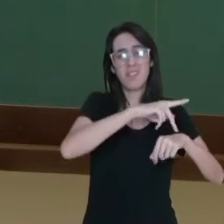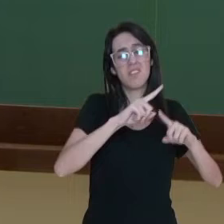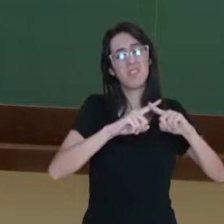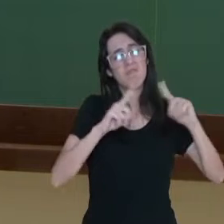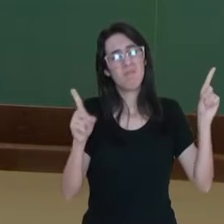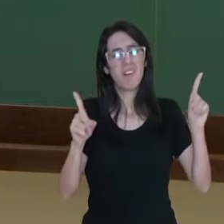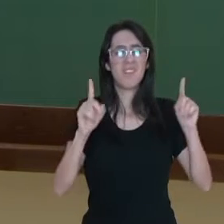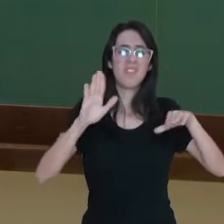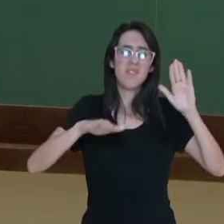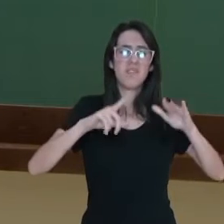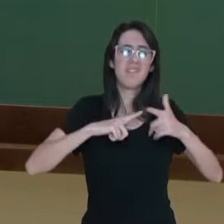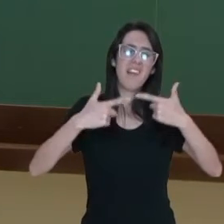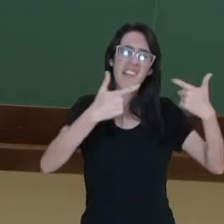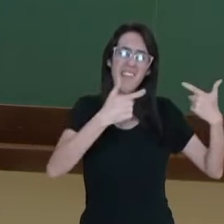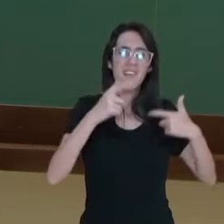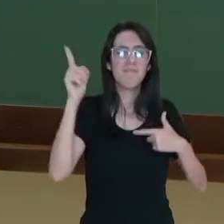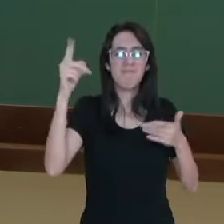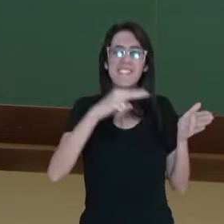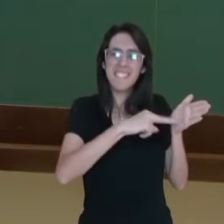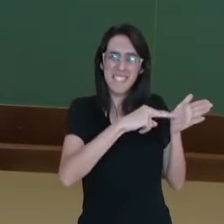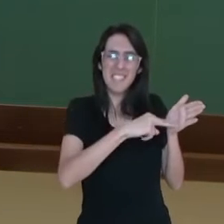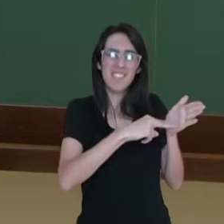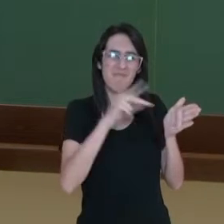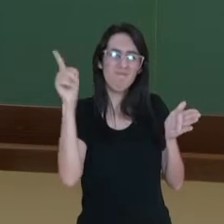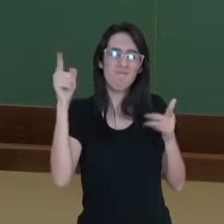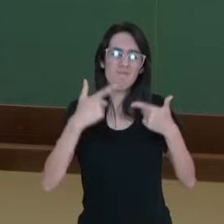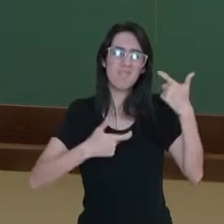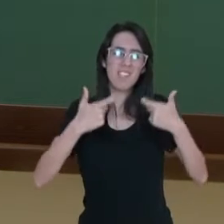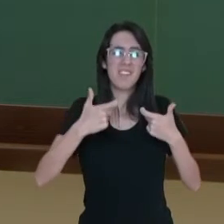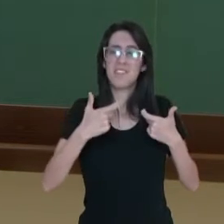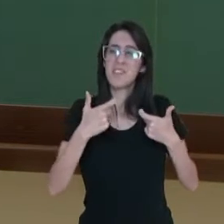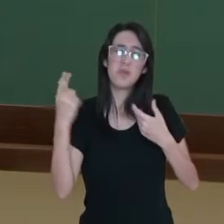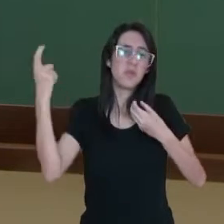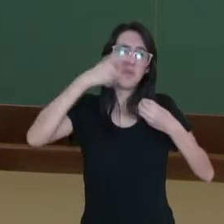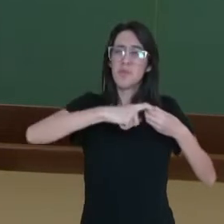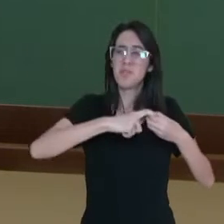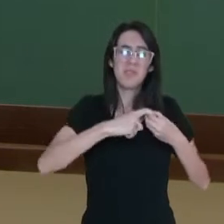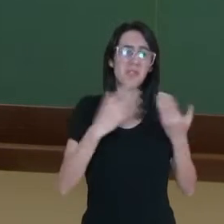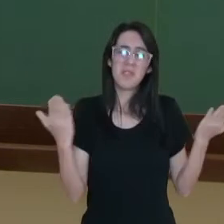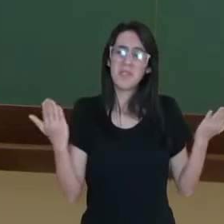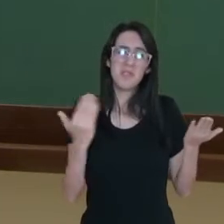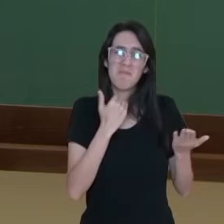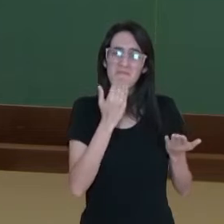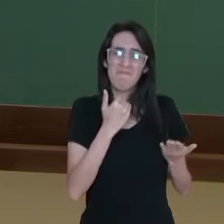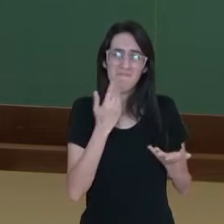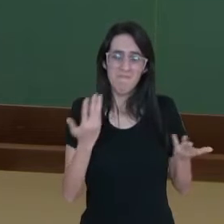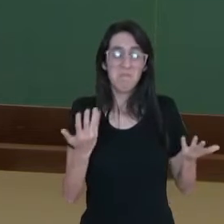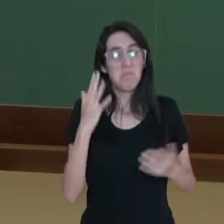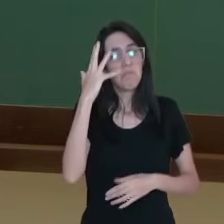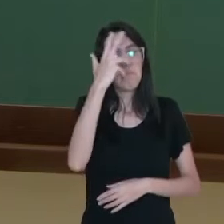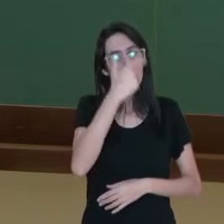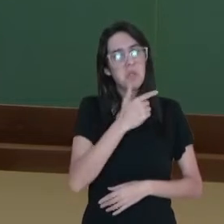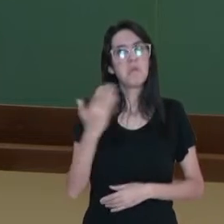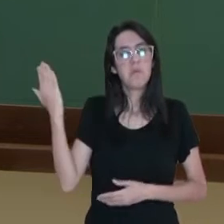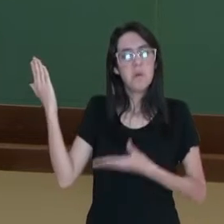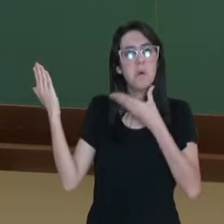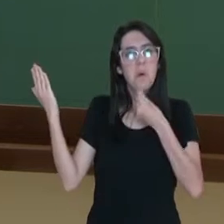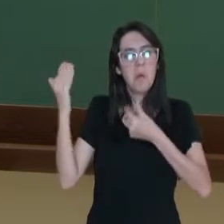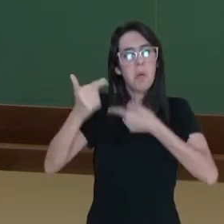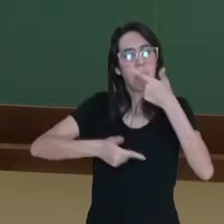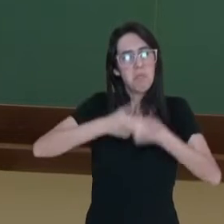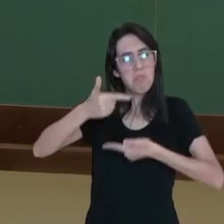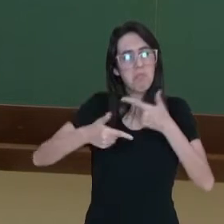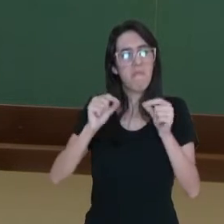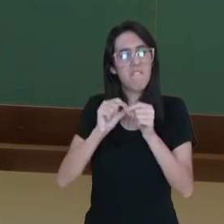ali da guerra, que é o caso, né, não tem como voltar. E vejam que atitude bonita dessa pessoa,